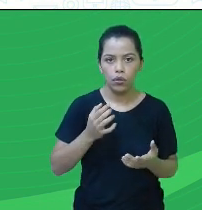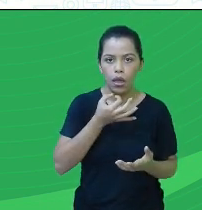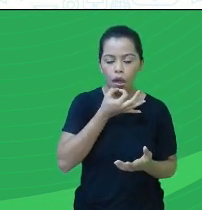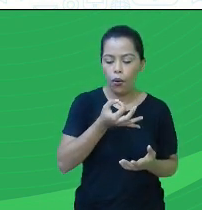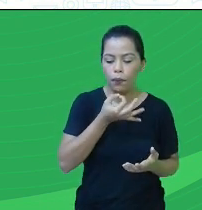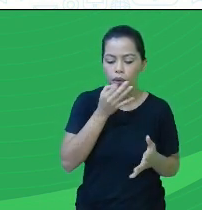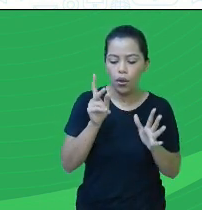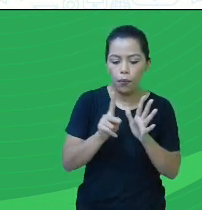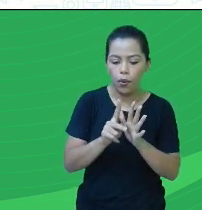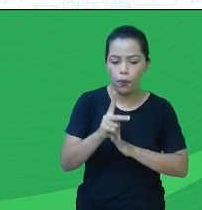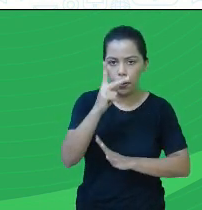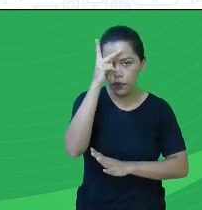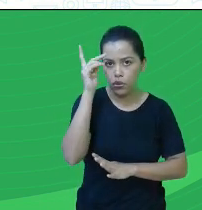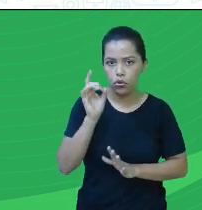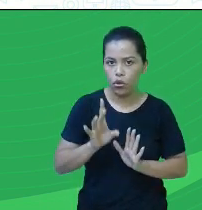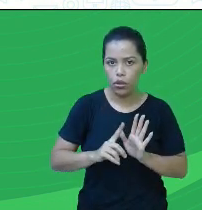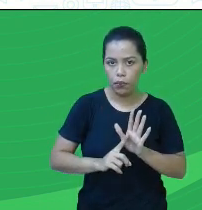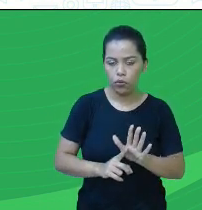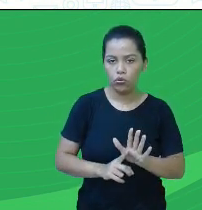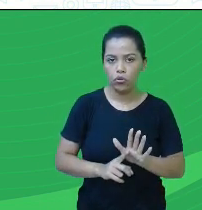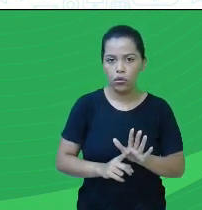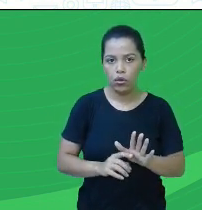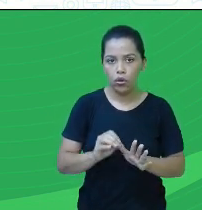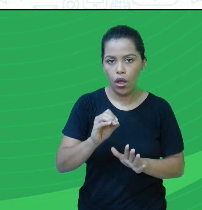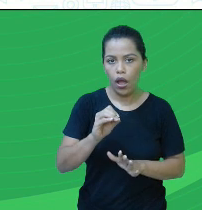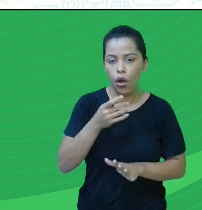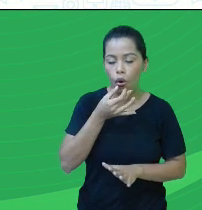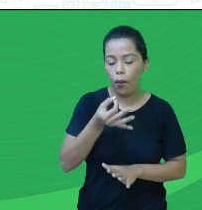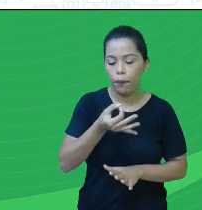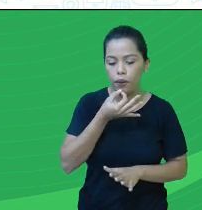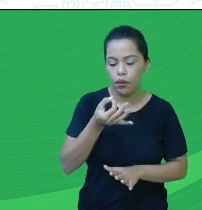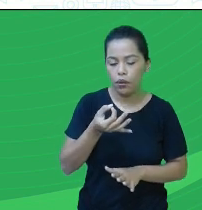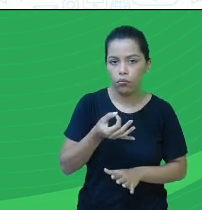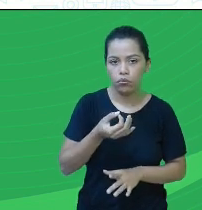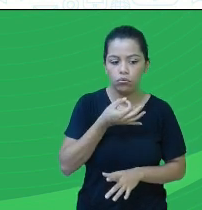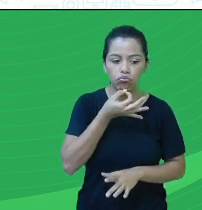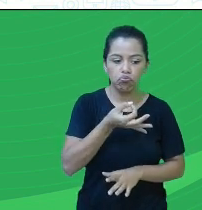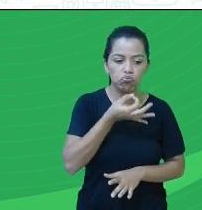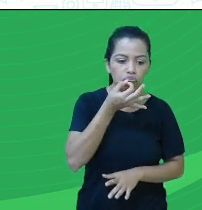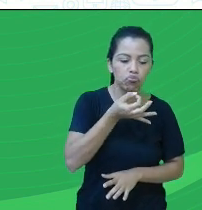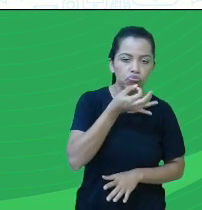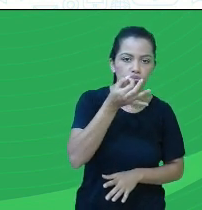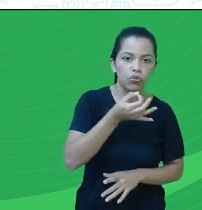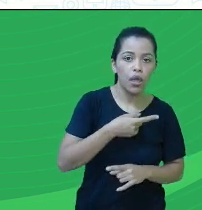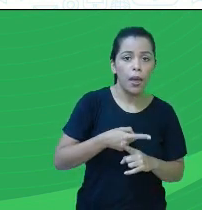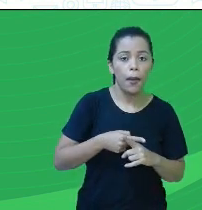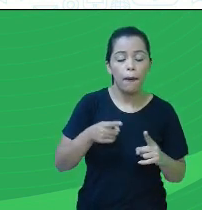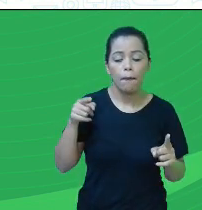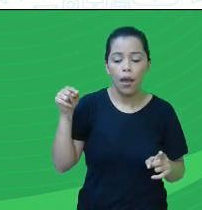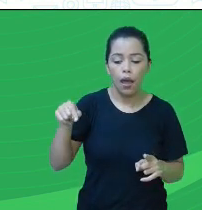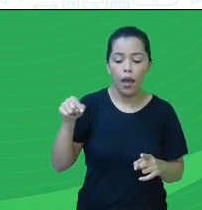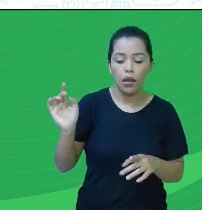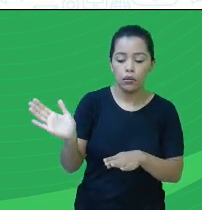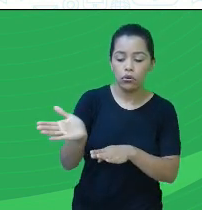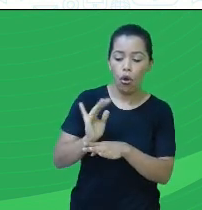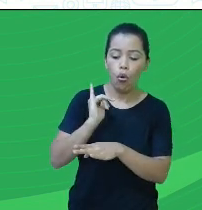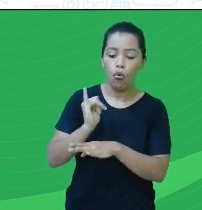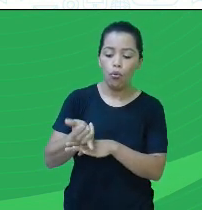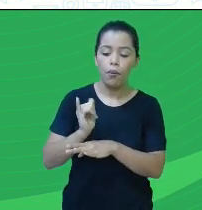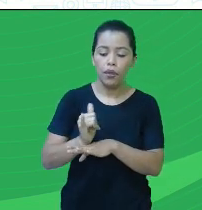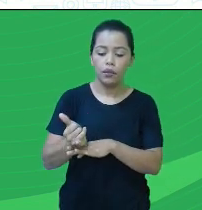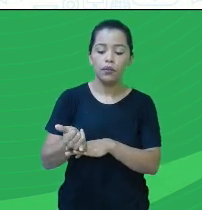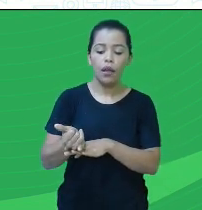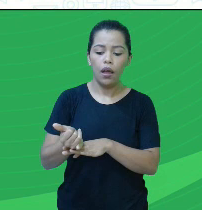simplesmente trazendo informações para as pessoas. Já o documentário tem sim esse teor mais de trazer a visão de quem o